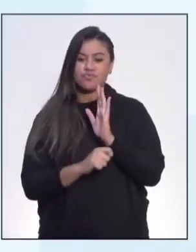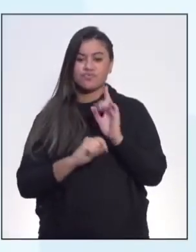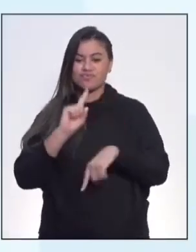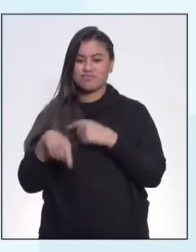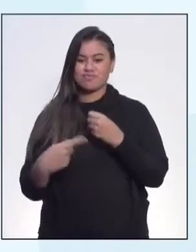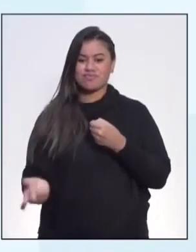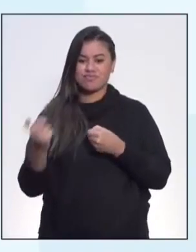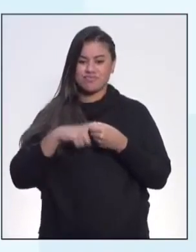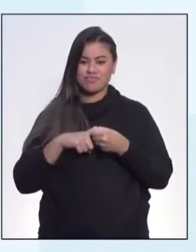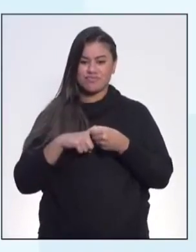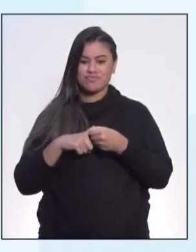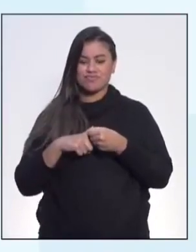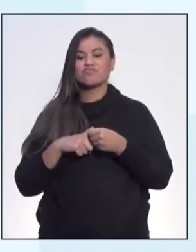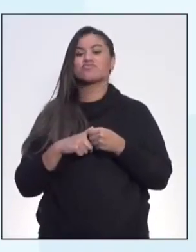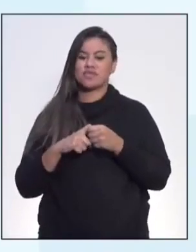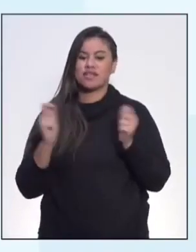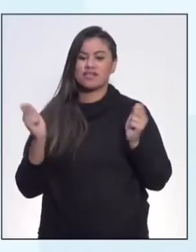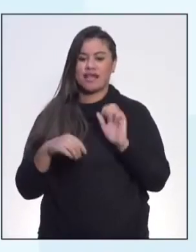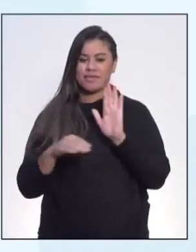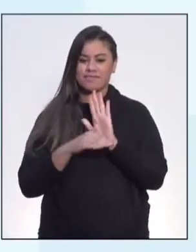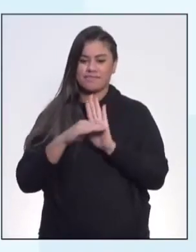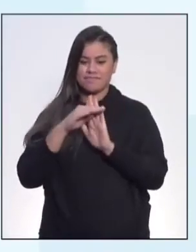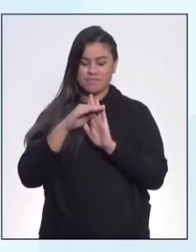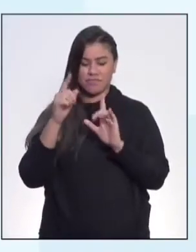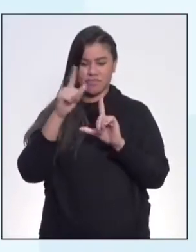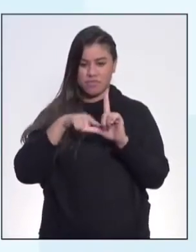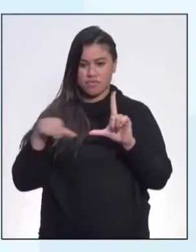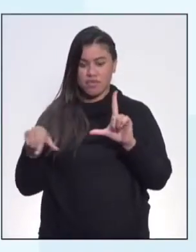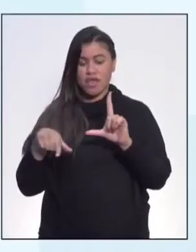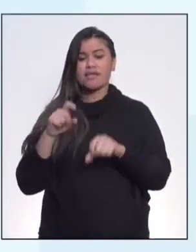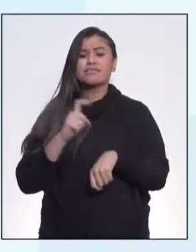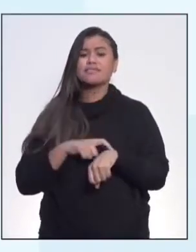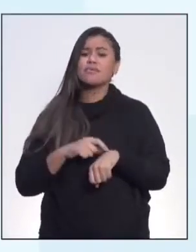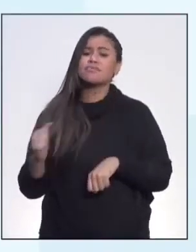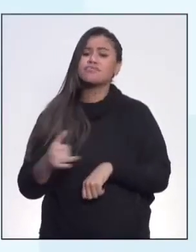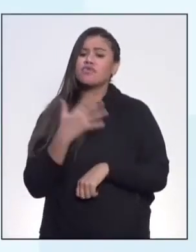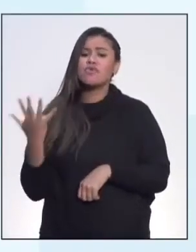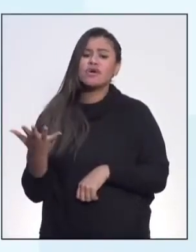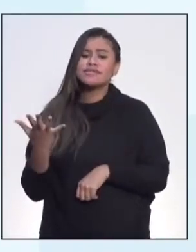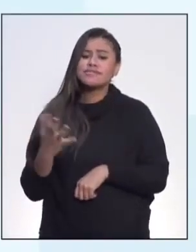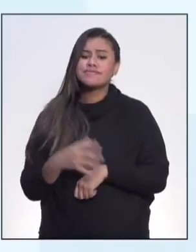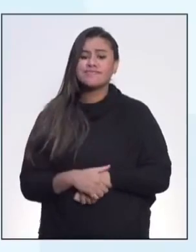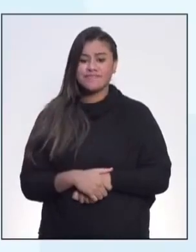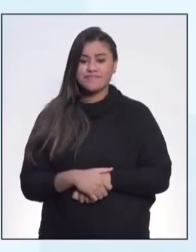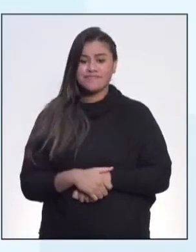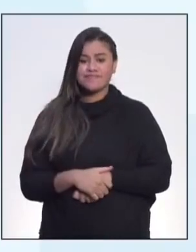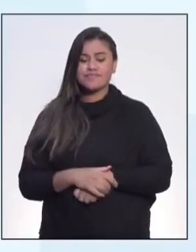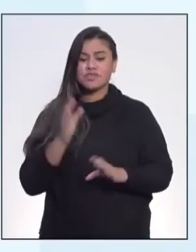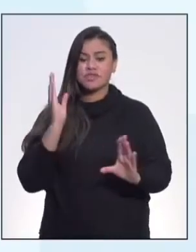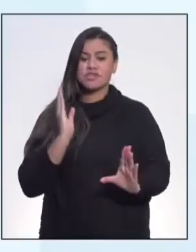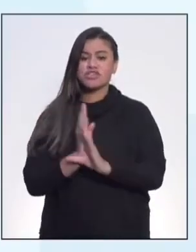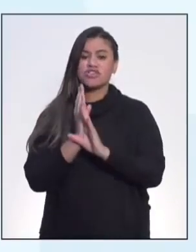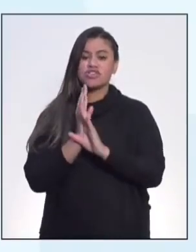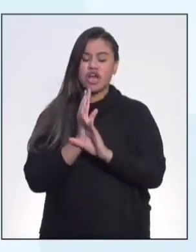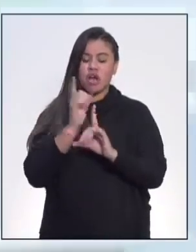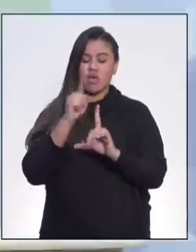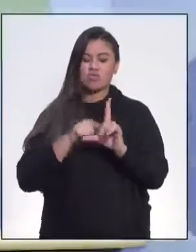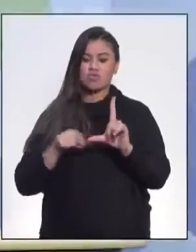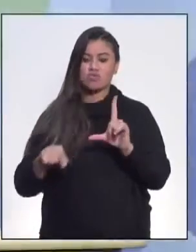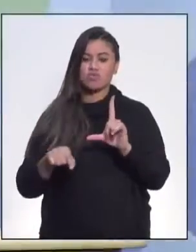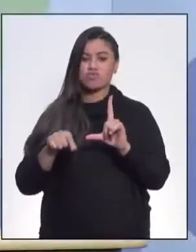gente volta do chat e a gente vai poder fazer o esboço depois. Professora Inês, quanto tempo eles vão ter para achar o vértice e achar onde cruza o eixo